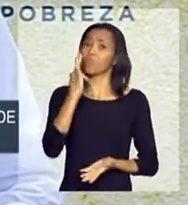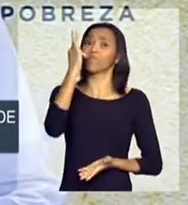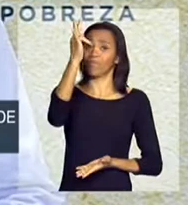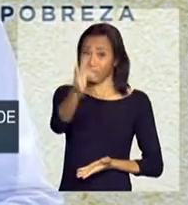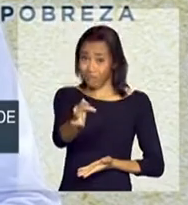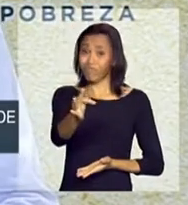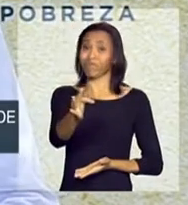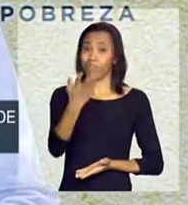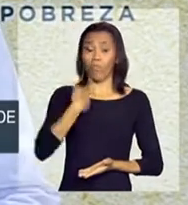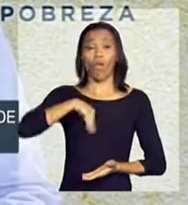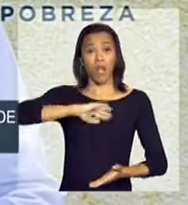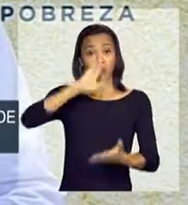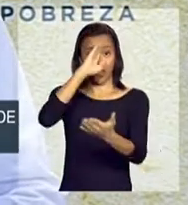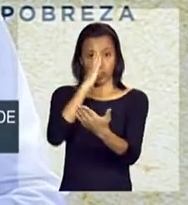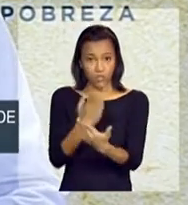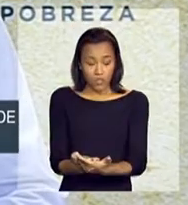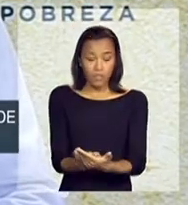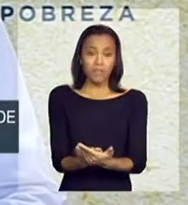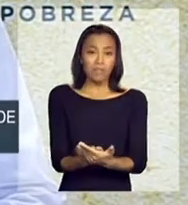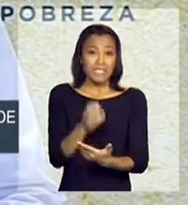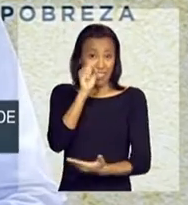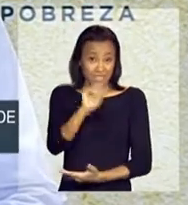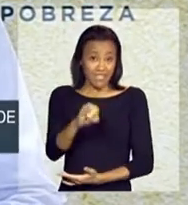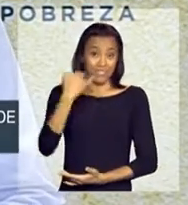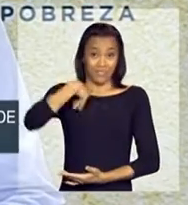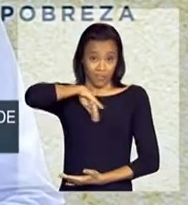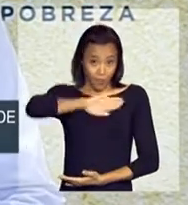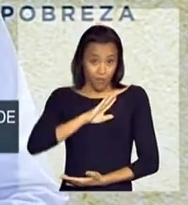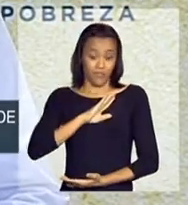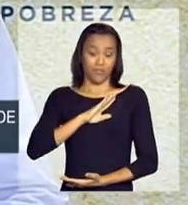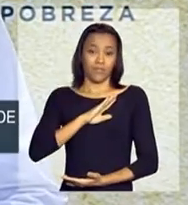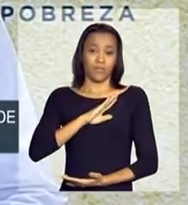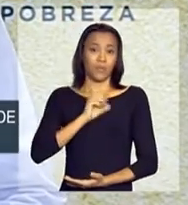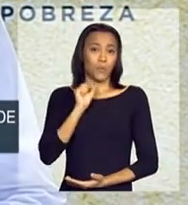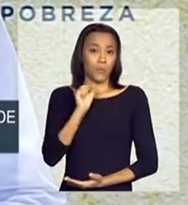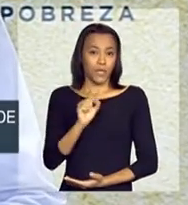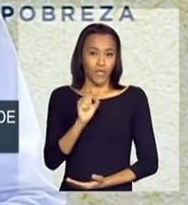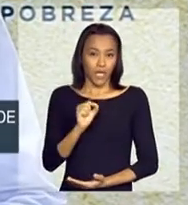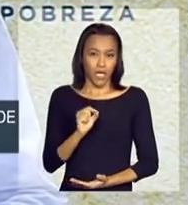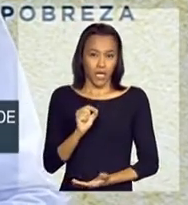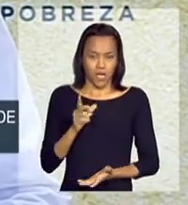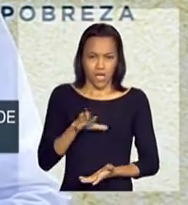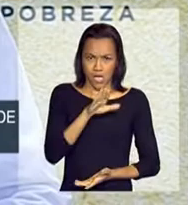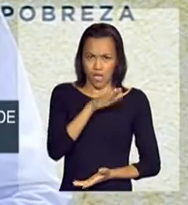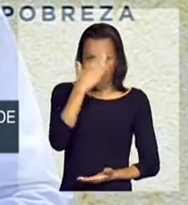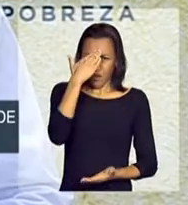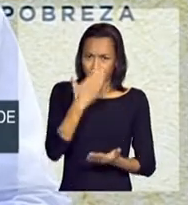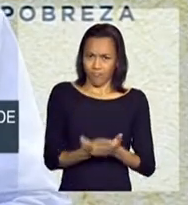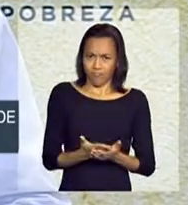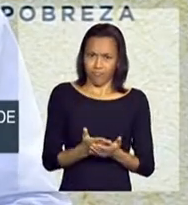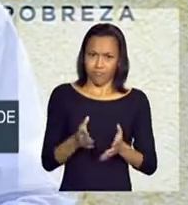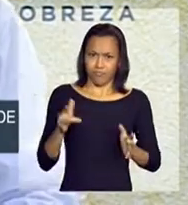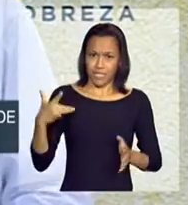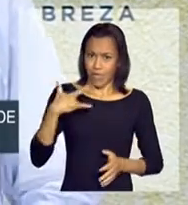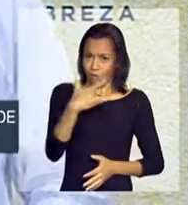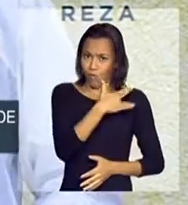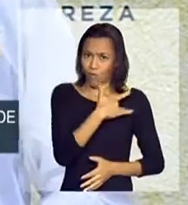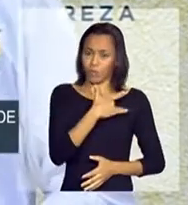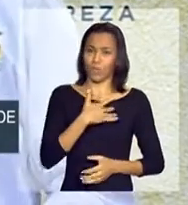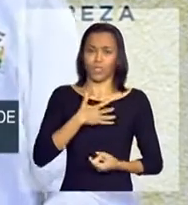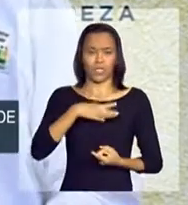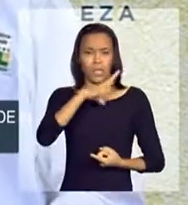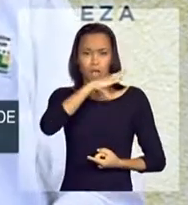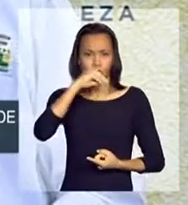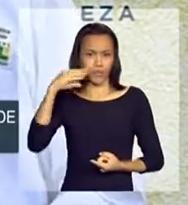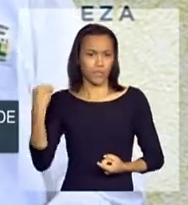a gente acredita que se ajeite construir uma geração de crianças de adolescentes